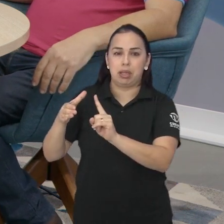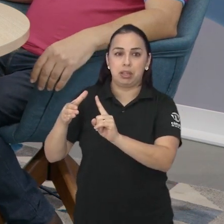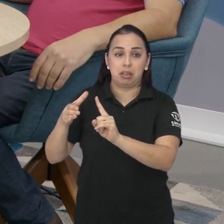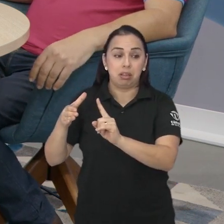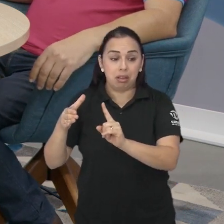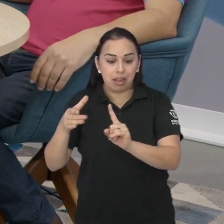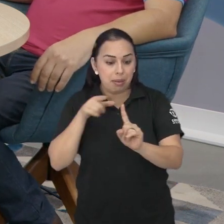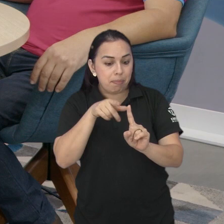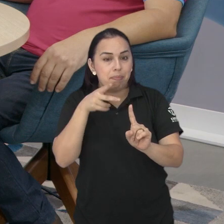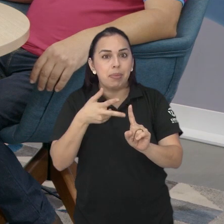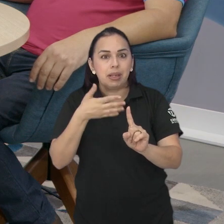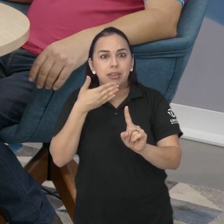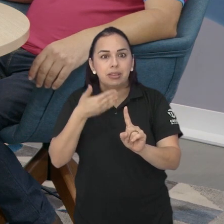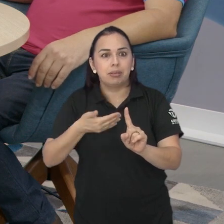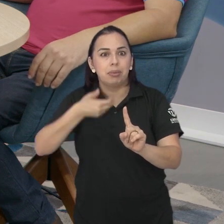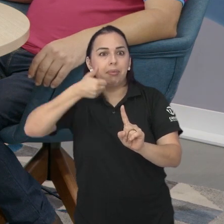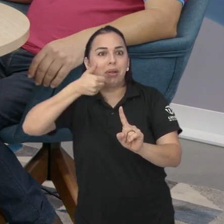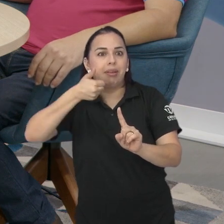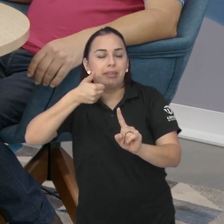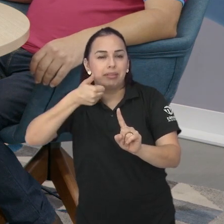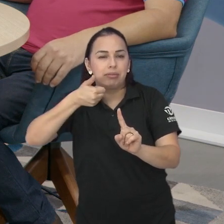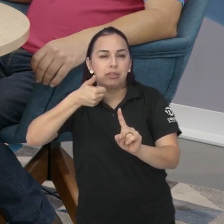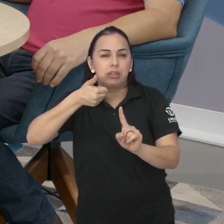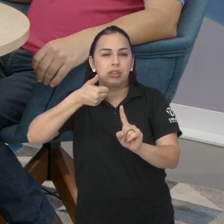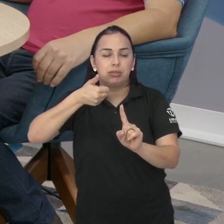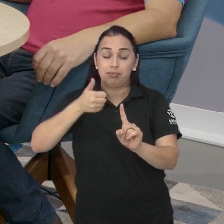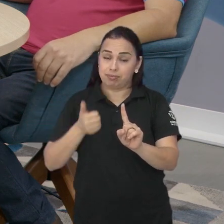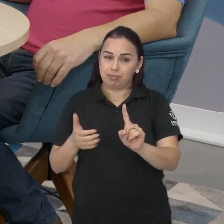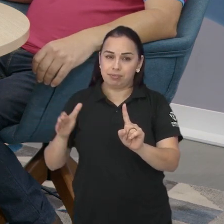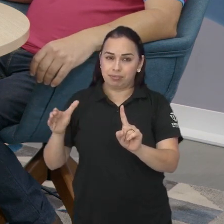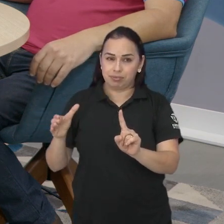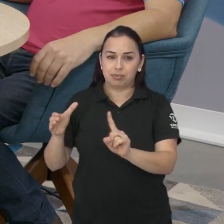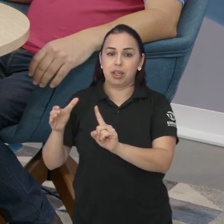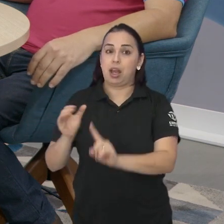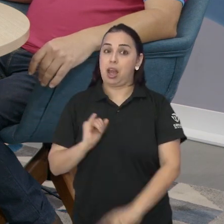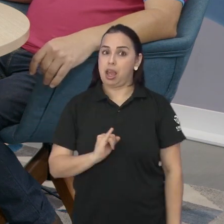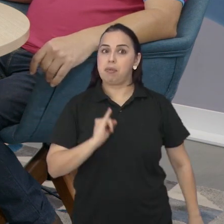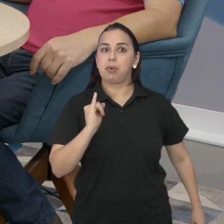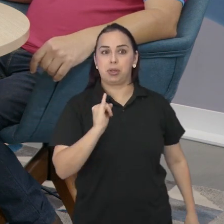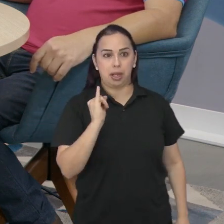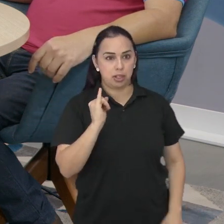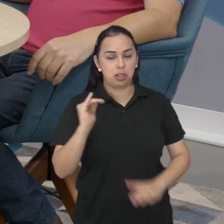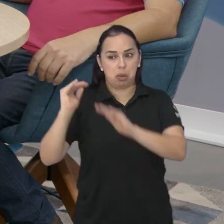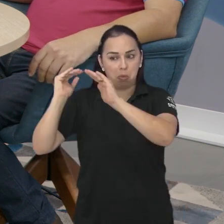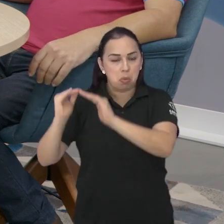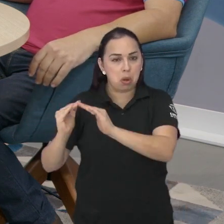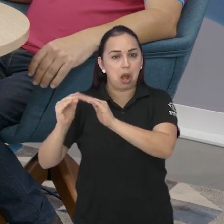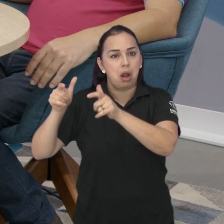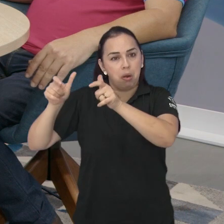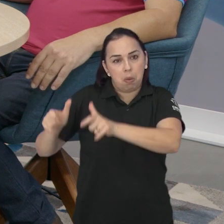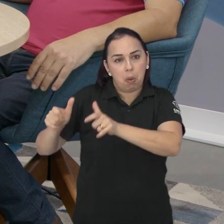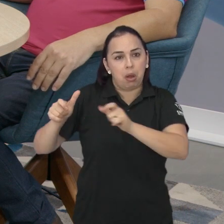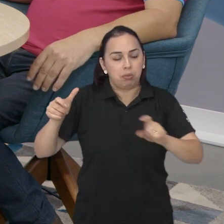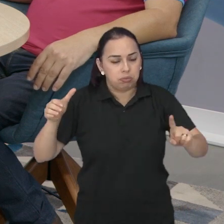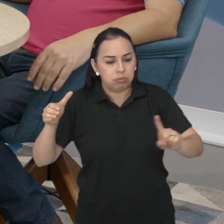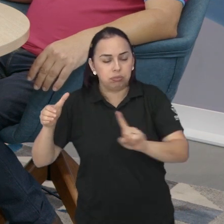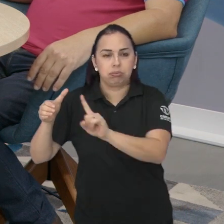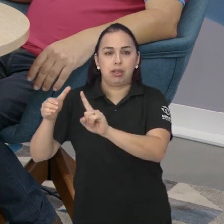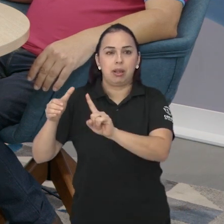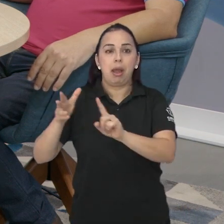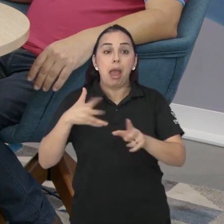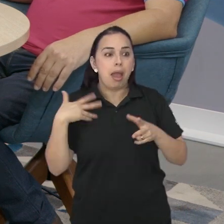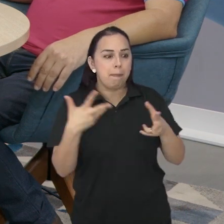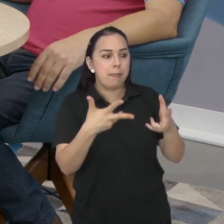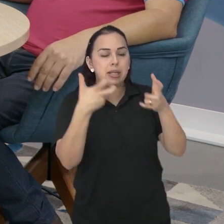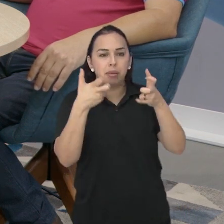até melhoria para a situação de rua ou para o uso de substância, é importante ter. É importante a gente